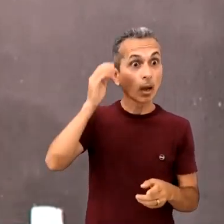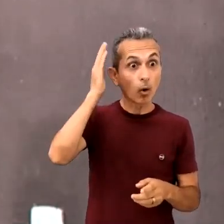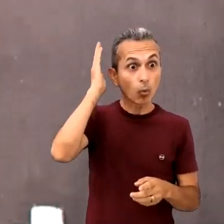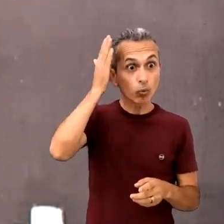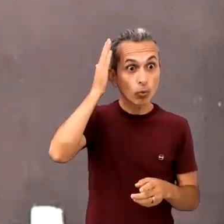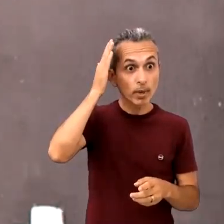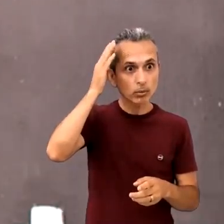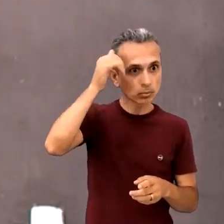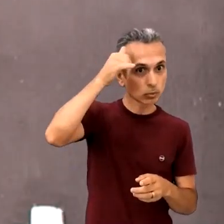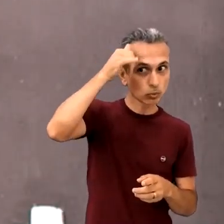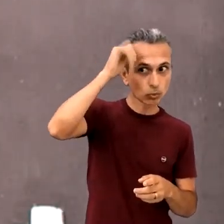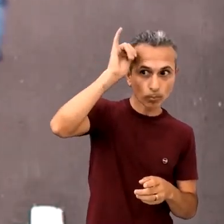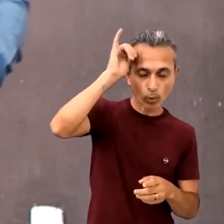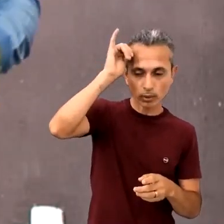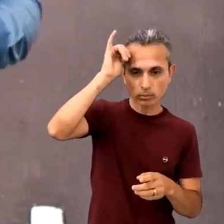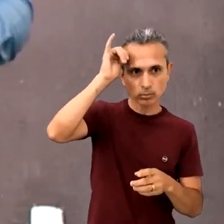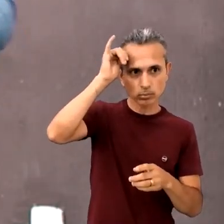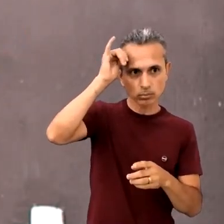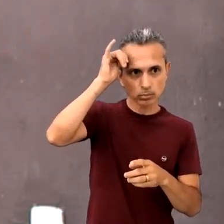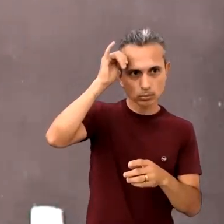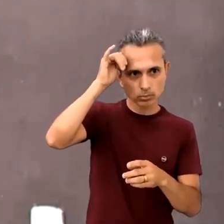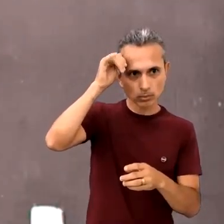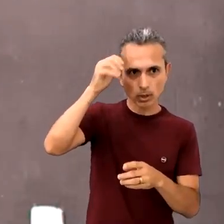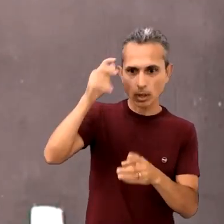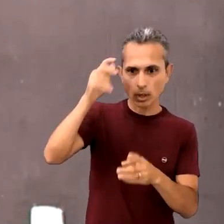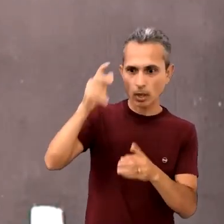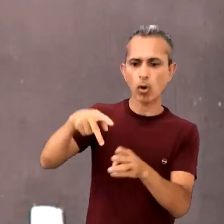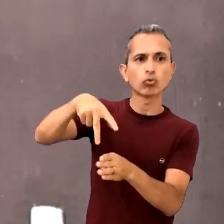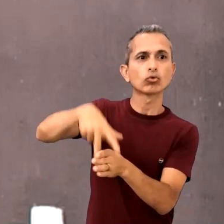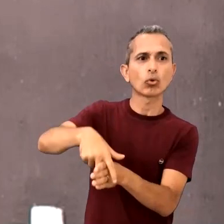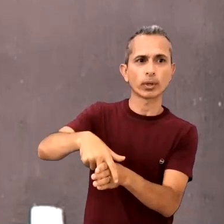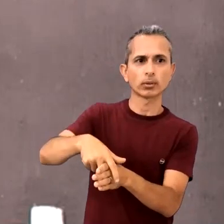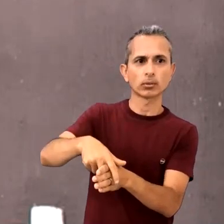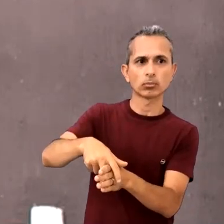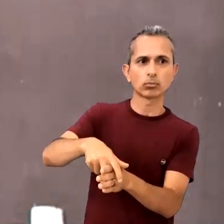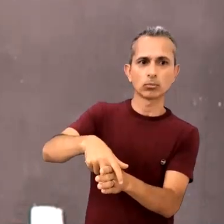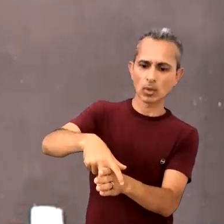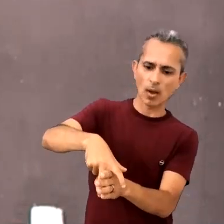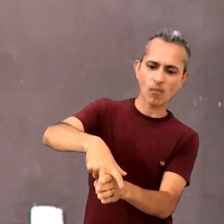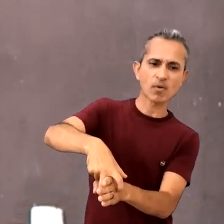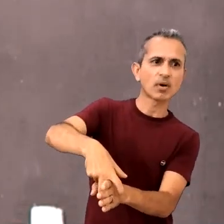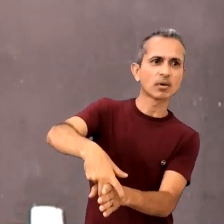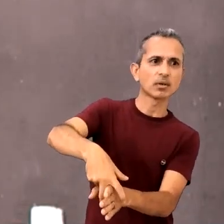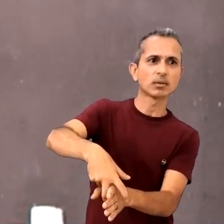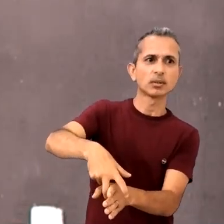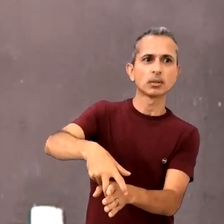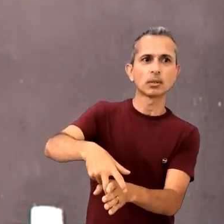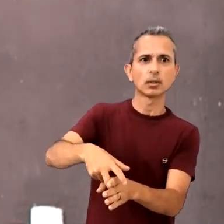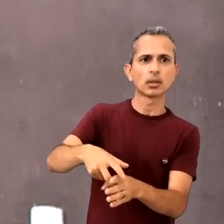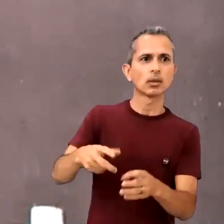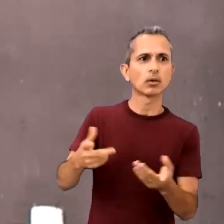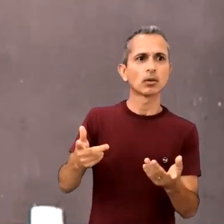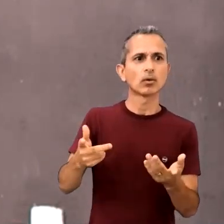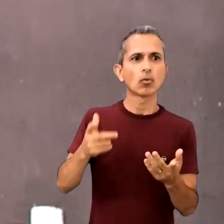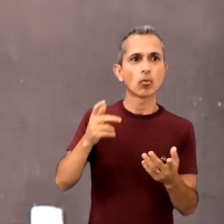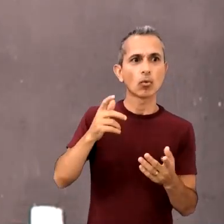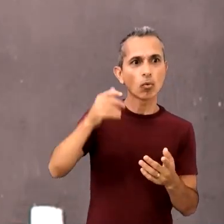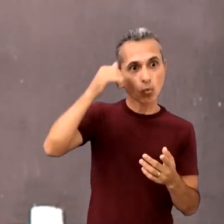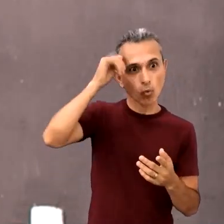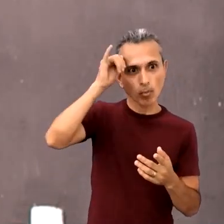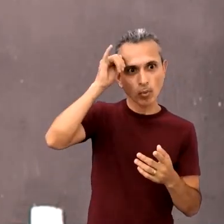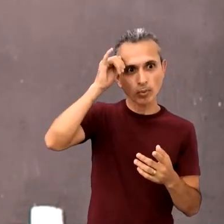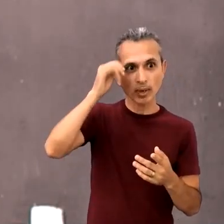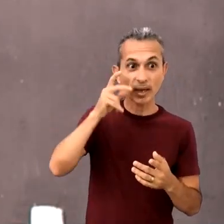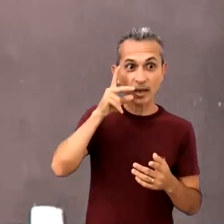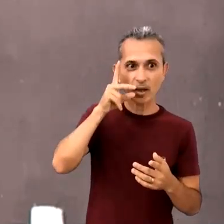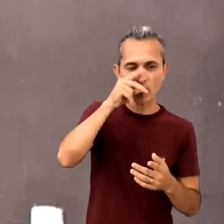a mesma canga sobre ele, o mesmo jugo. O que é que vai acontecer? O boi é forte, mas é lento. O jumento é fraco, mas é